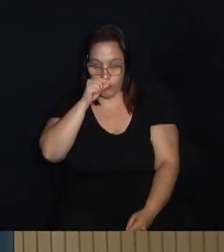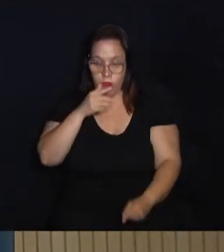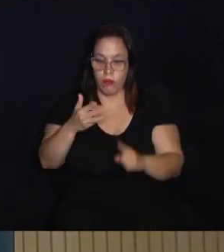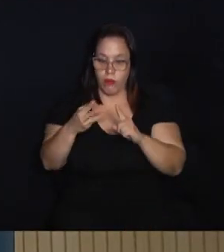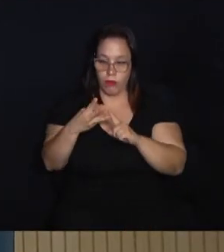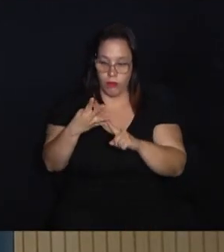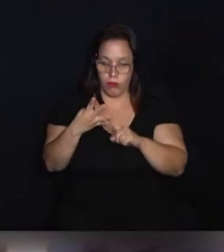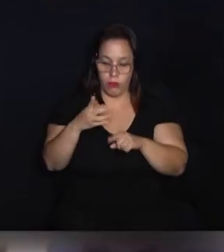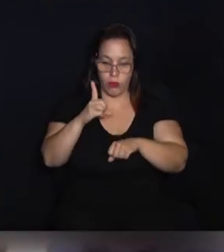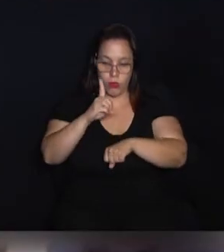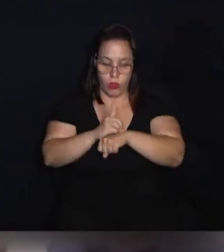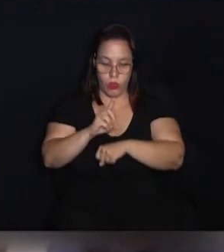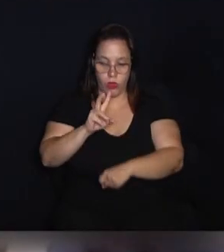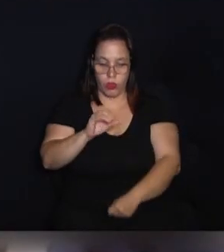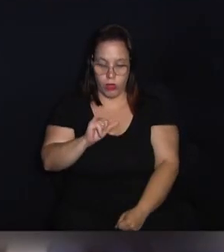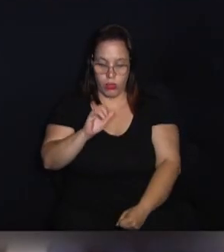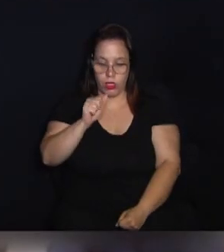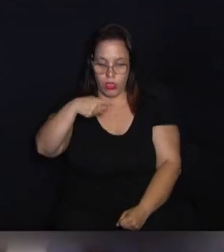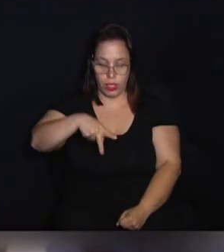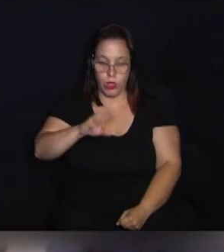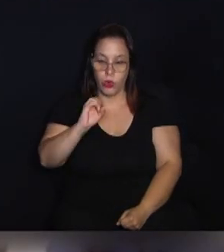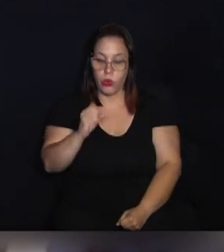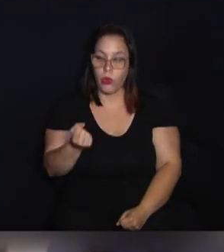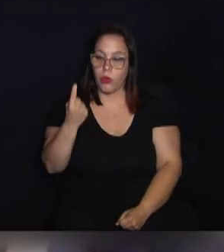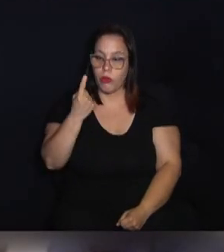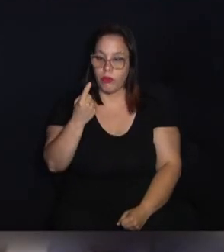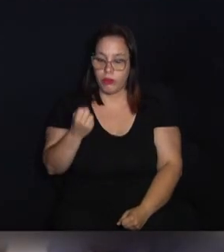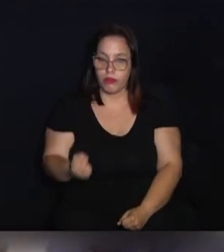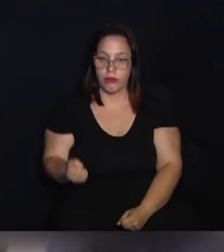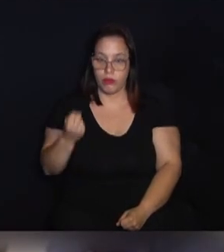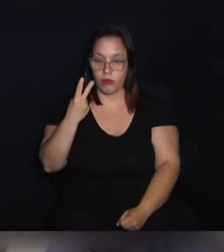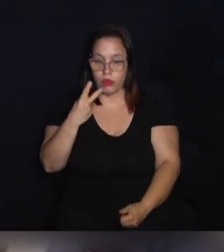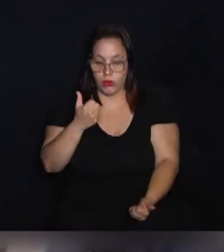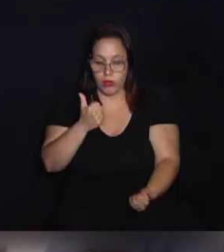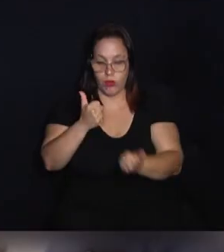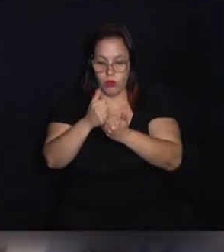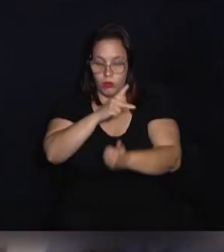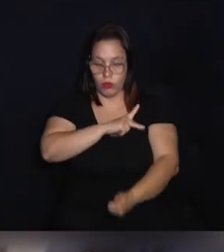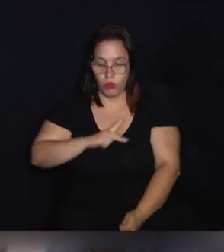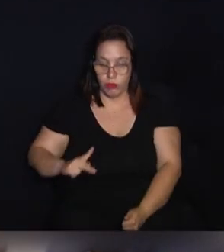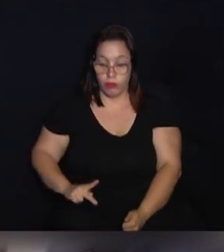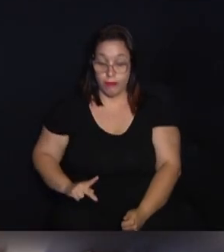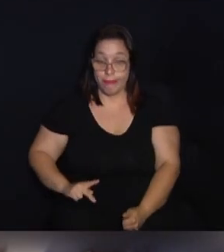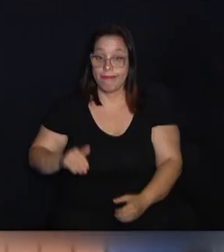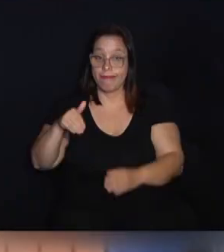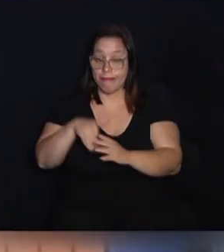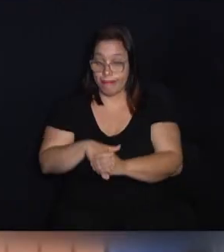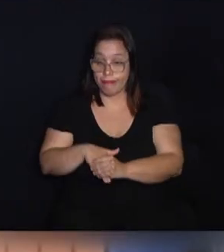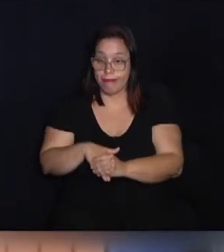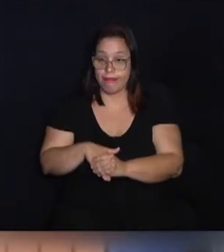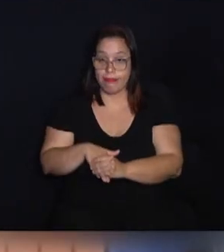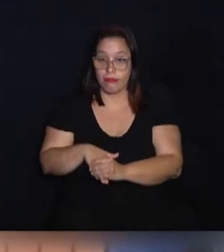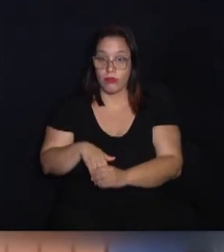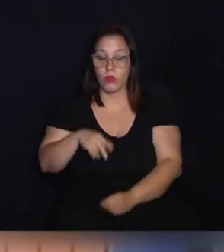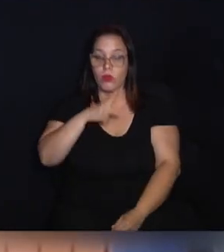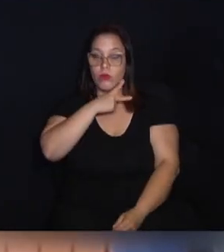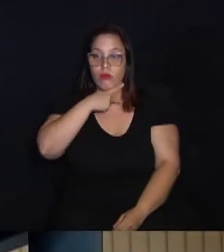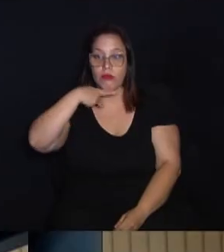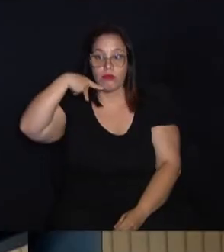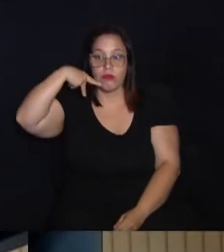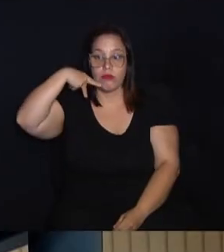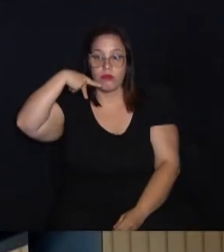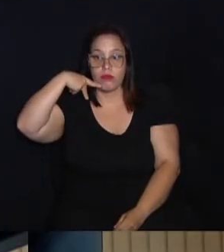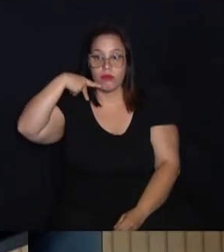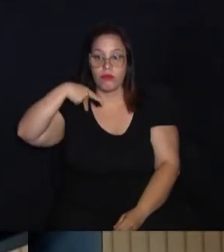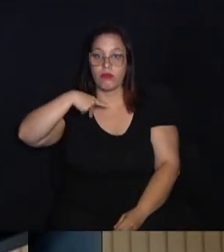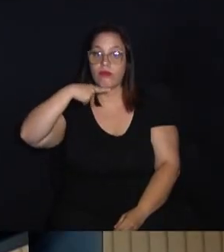e Dr. Ianco. Para 1º e 2º vice-presidentes, foram eleitos os vereadores Permínio Monteiro